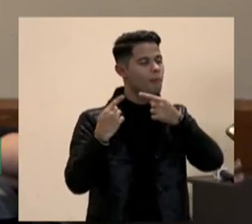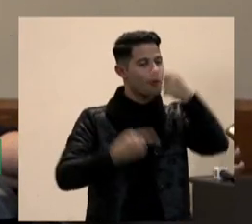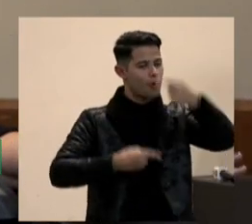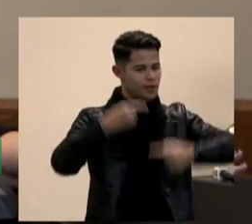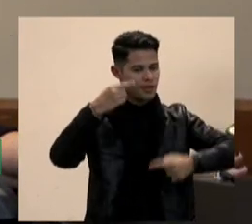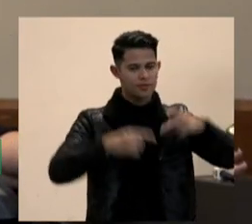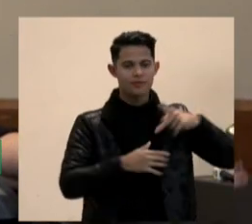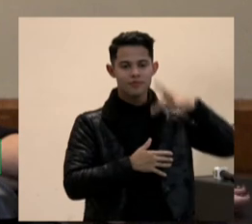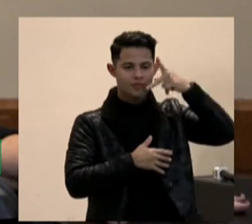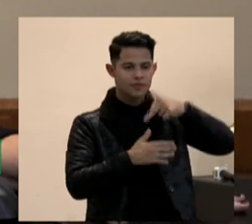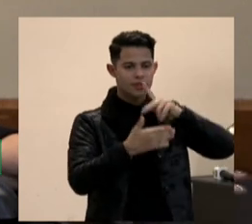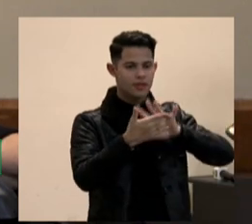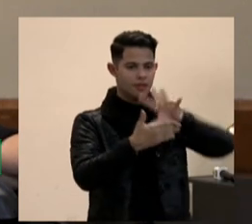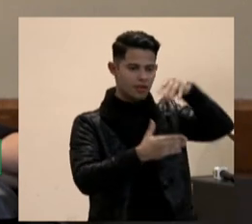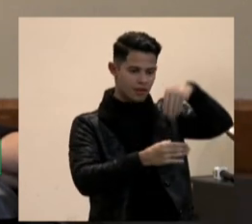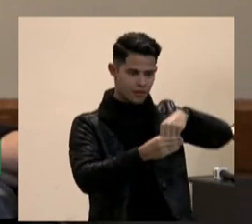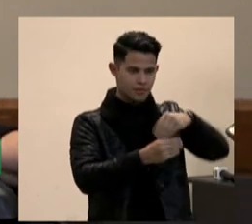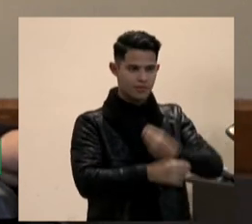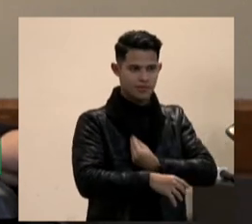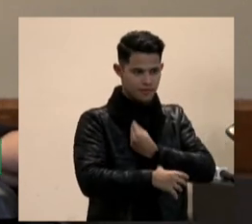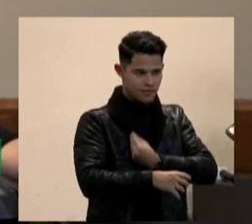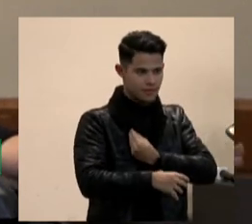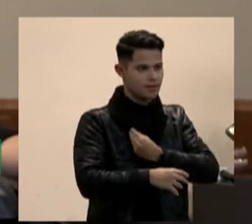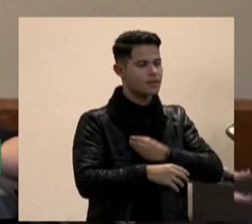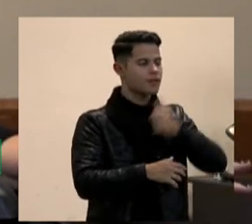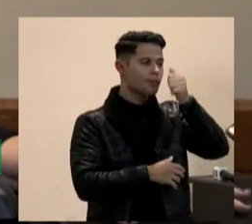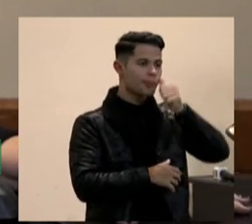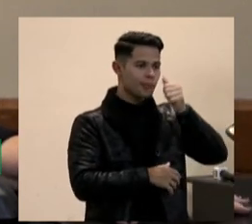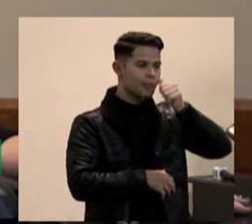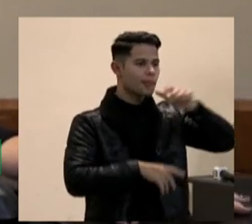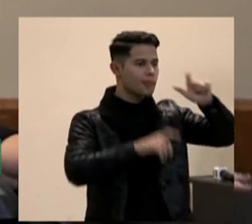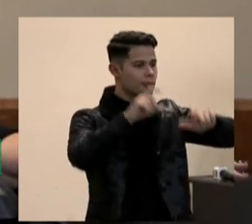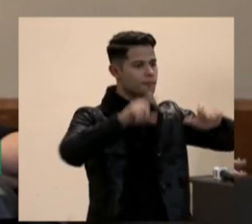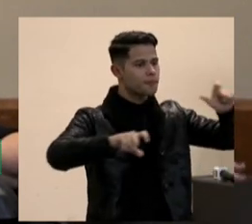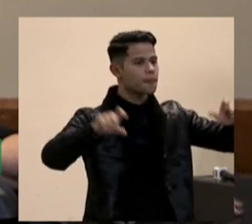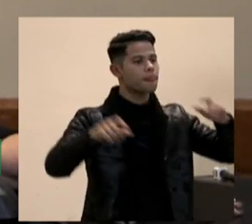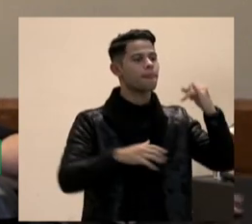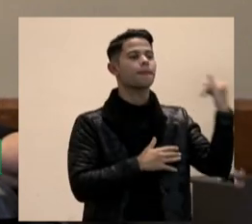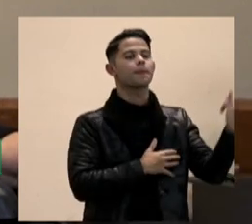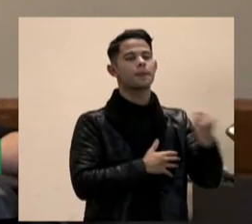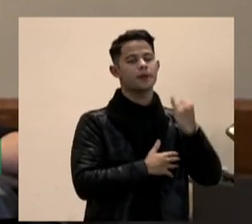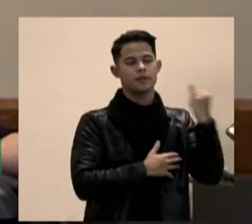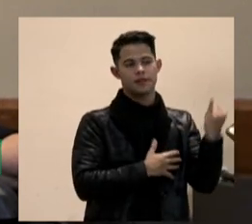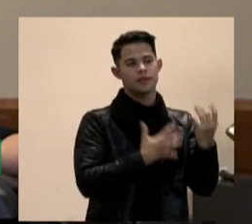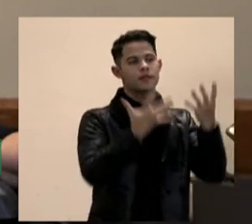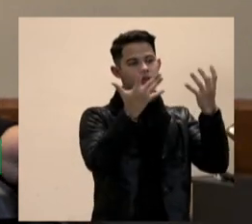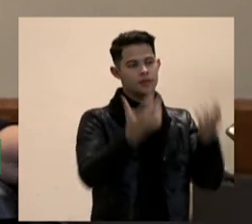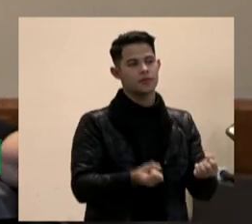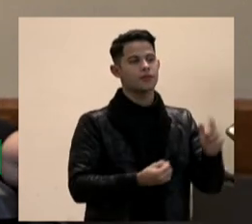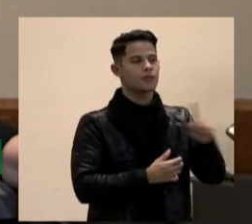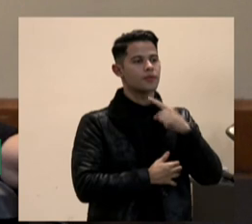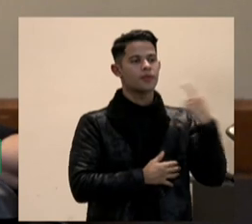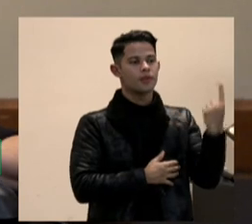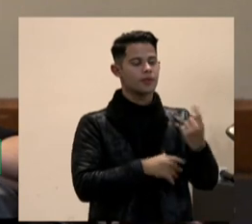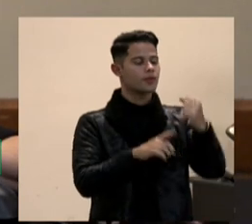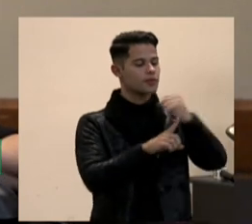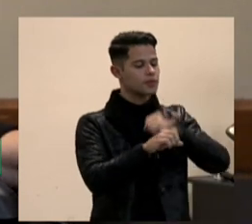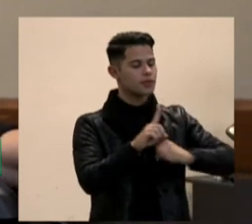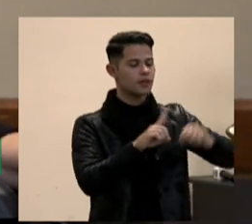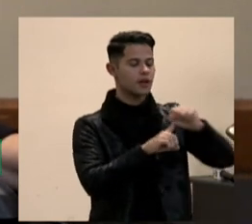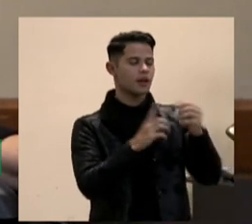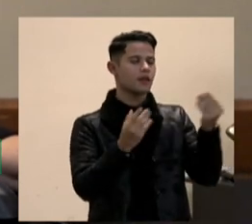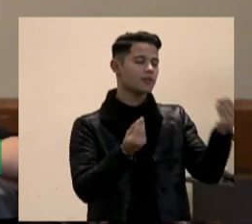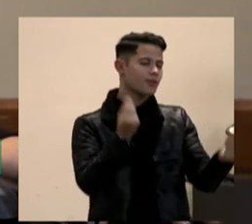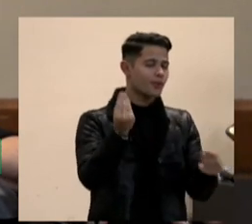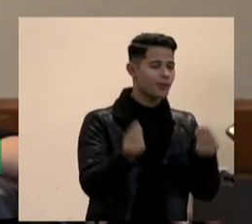né, é também um papel importante ser reconhecido, né? A gente vive em sociedades, grande parte de nós,